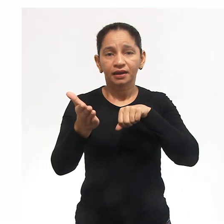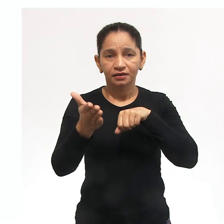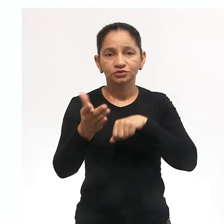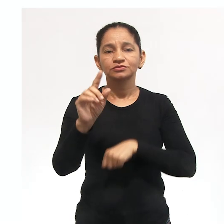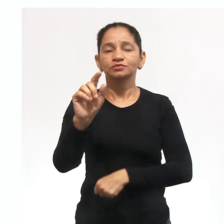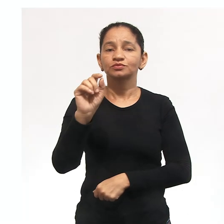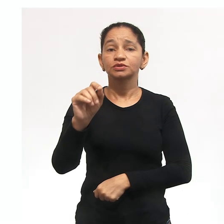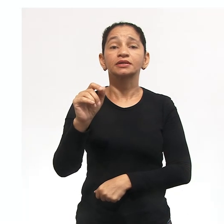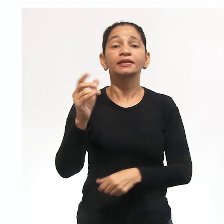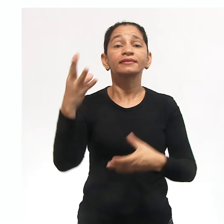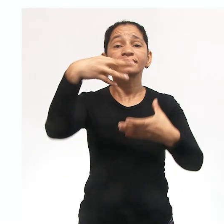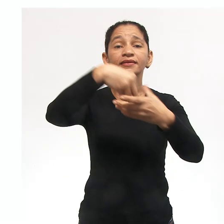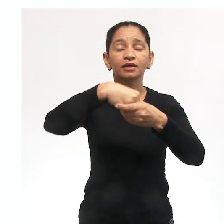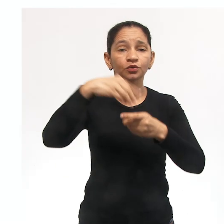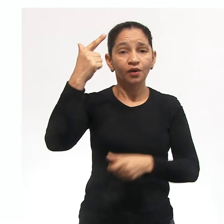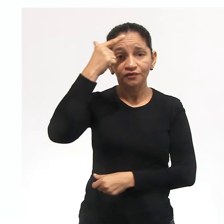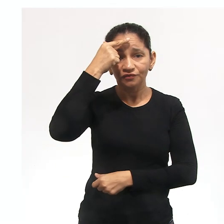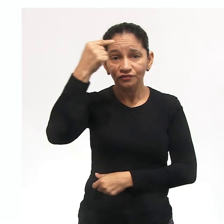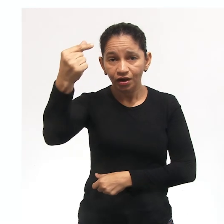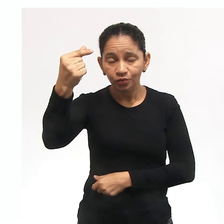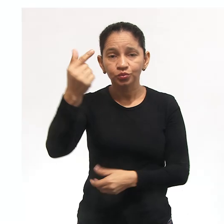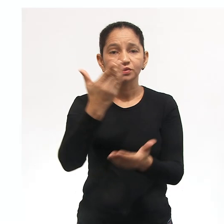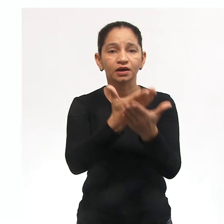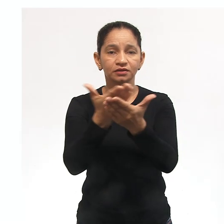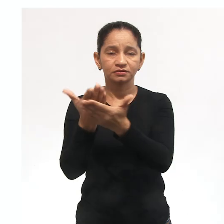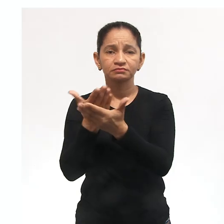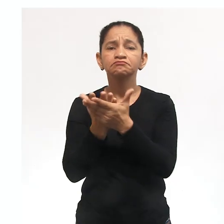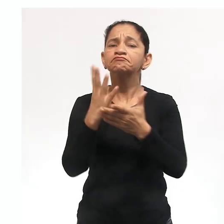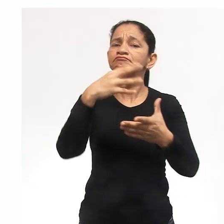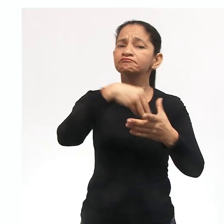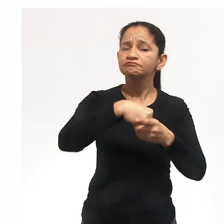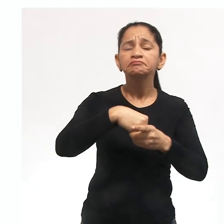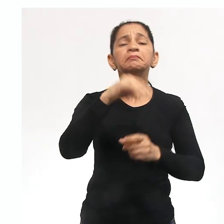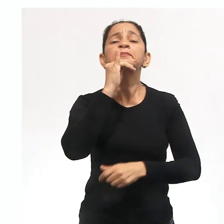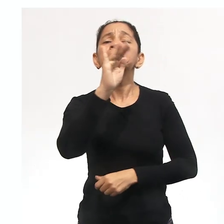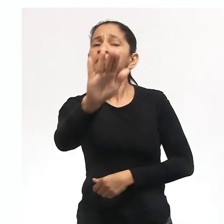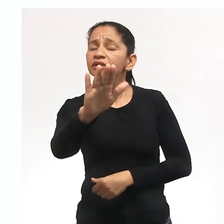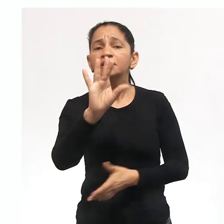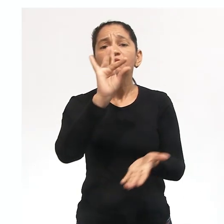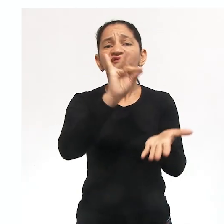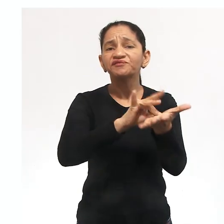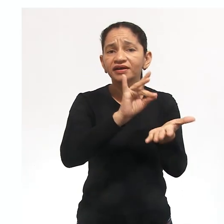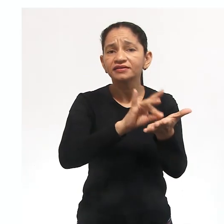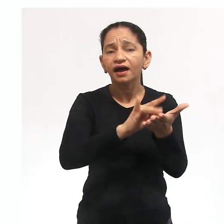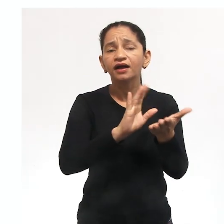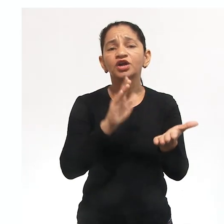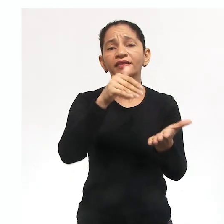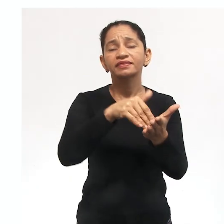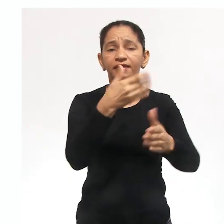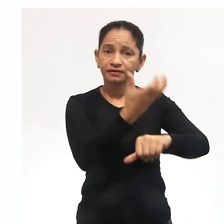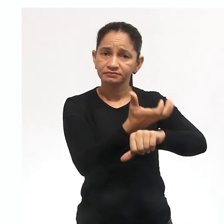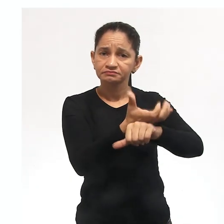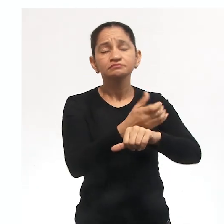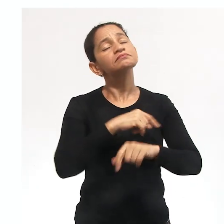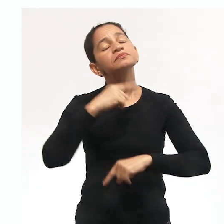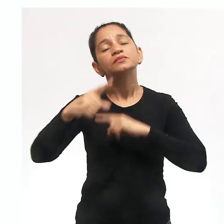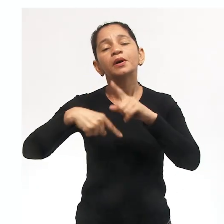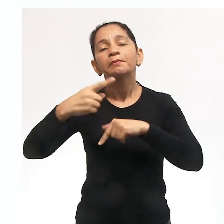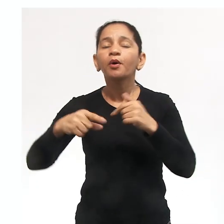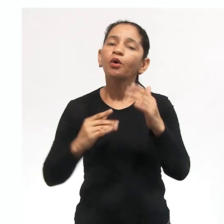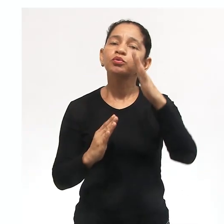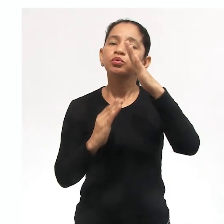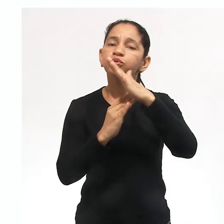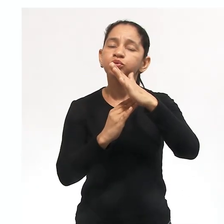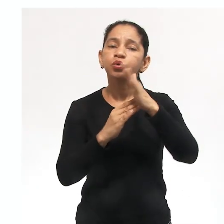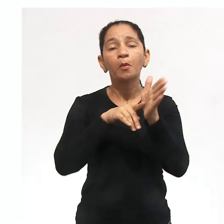prático aqui, ó. Na faculdade, você pode encontrar informações que eram consideradas verdade em uma disciplina. Mas